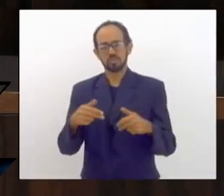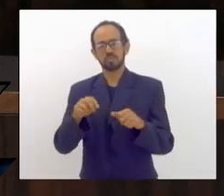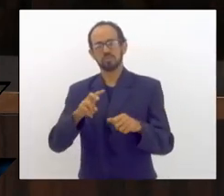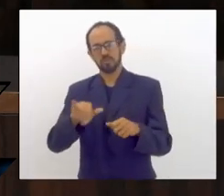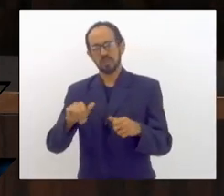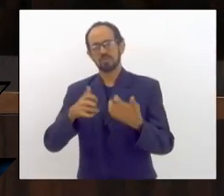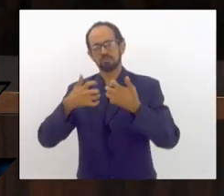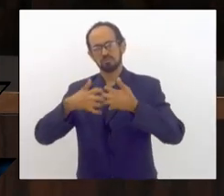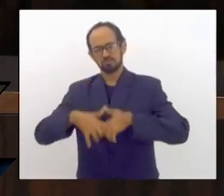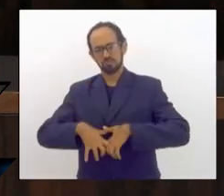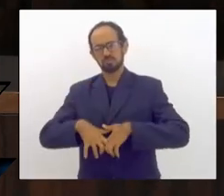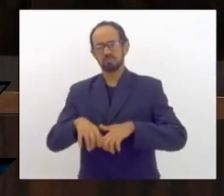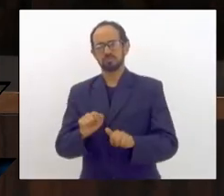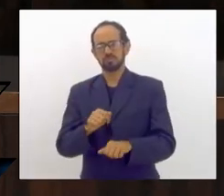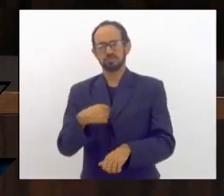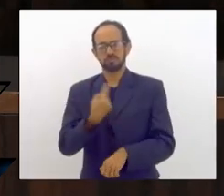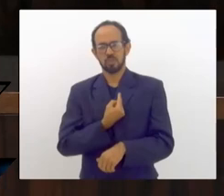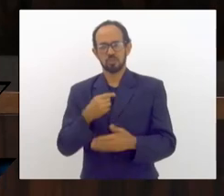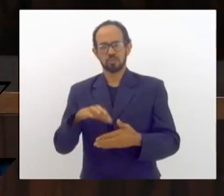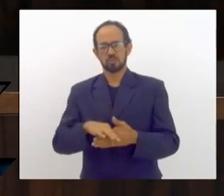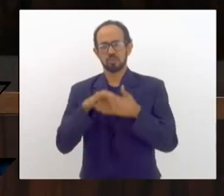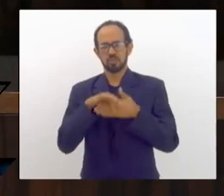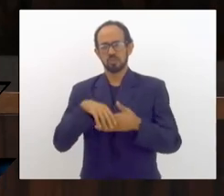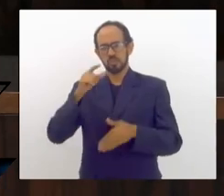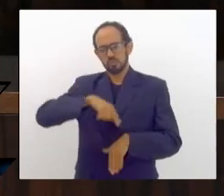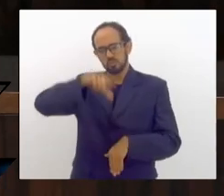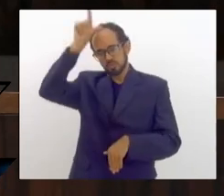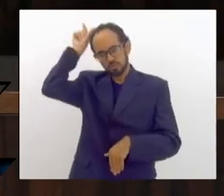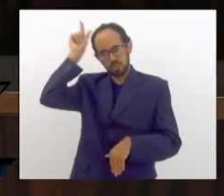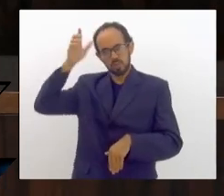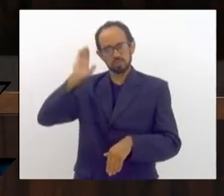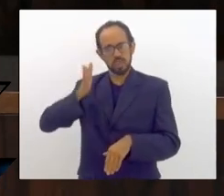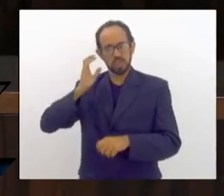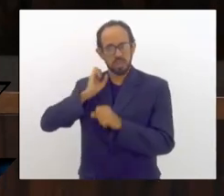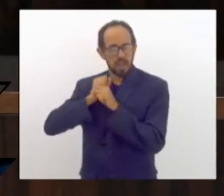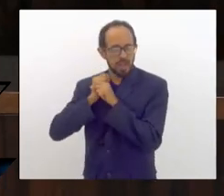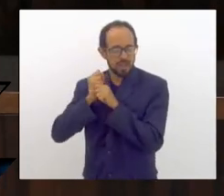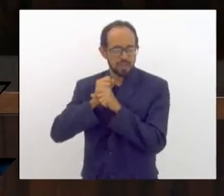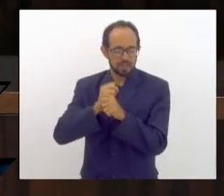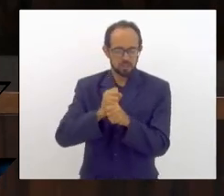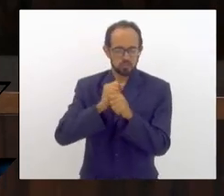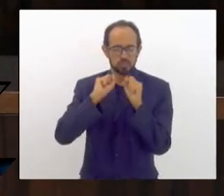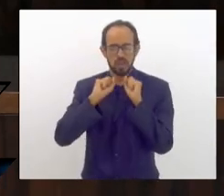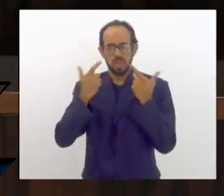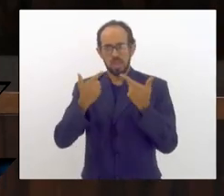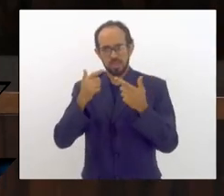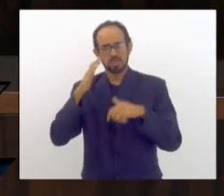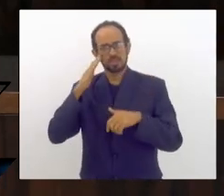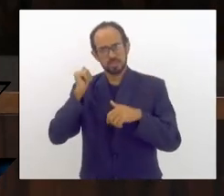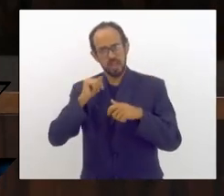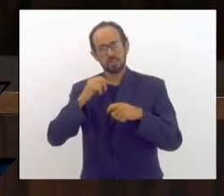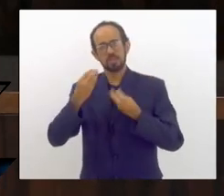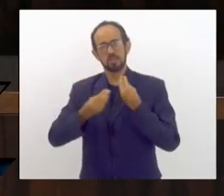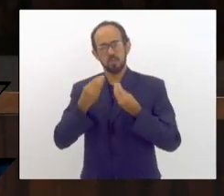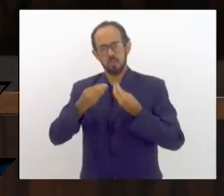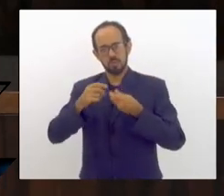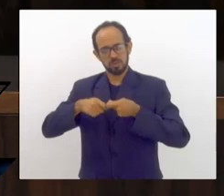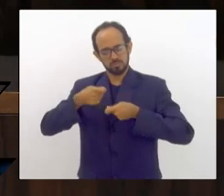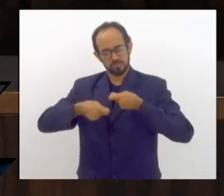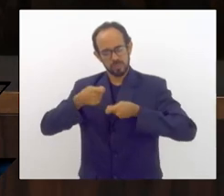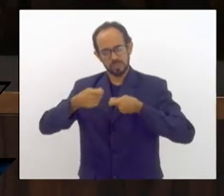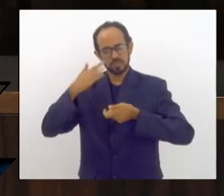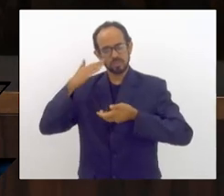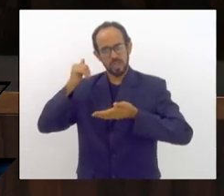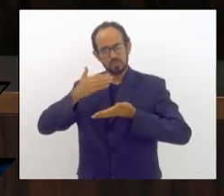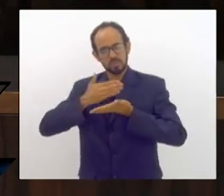aqui nosso Luiz Paulo já está aqui há muitos anos na Assembleia, sabe como conduzir, sabe que no começo